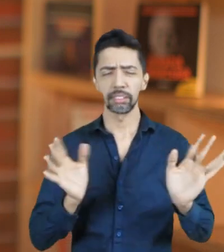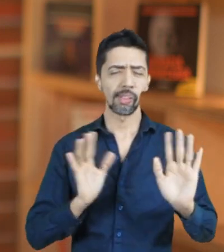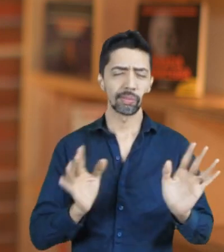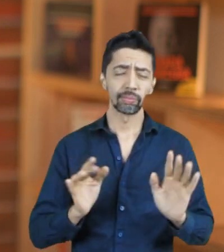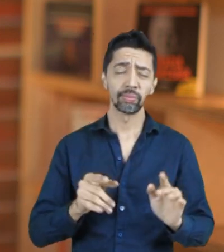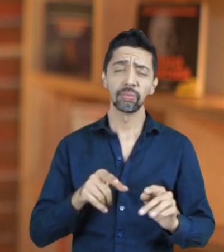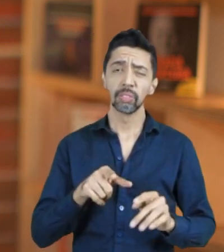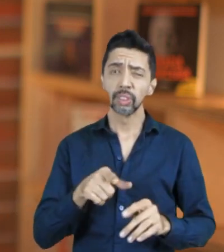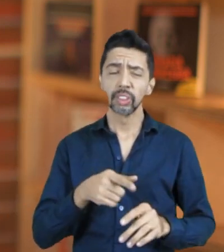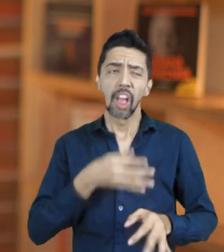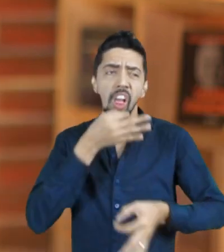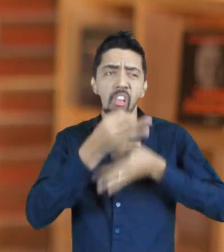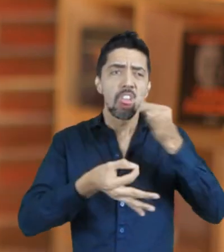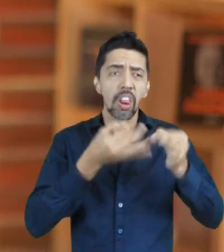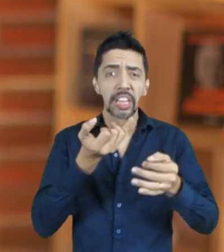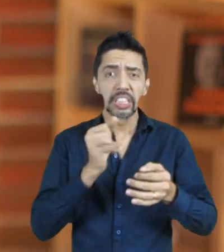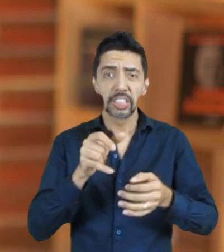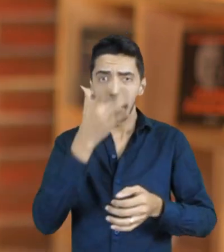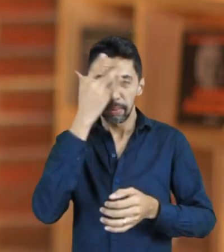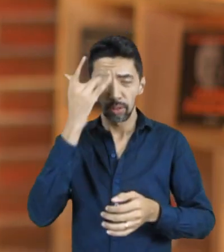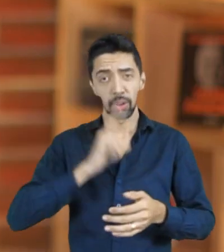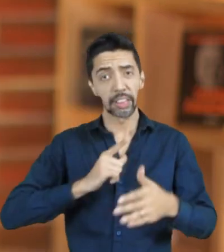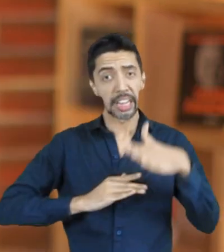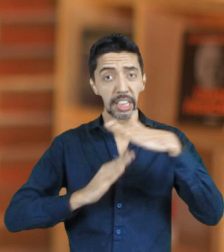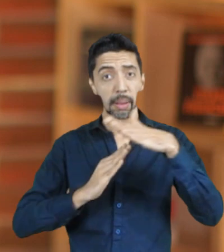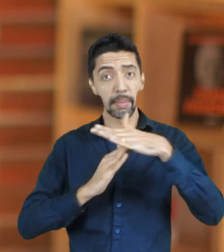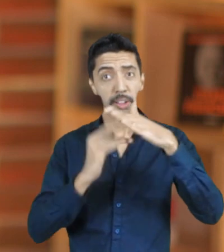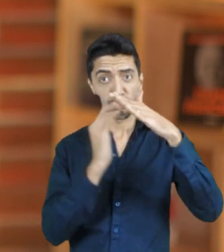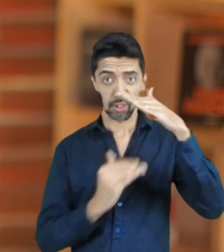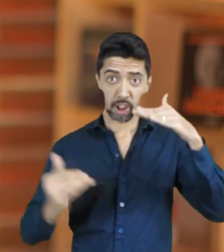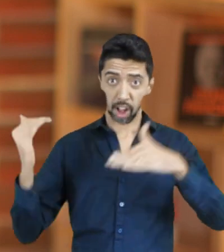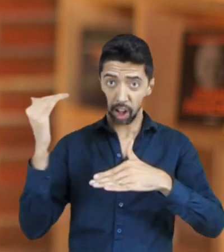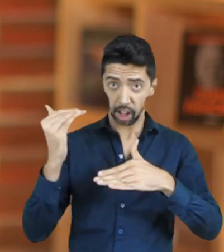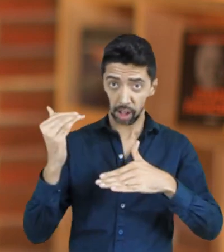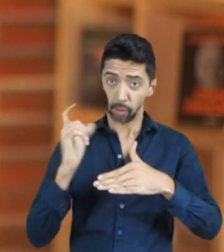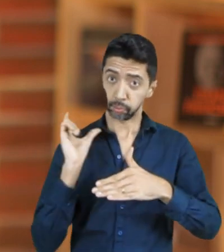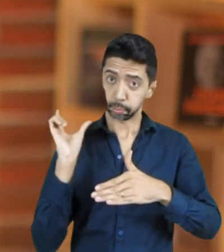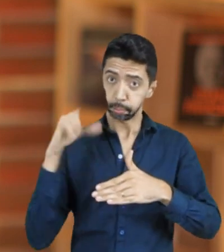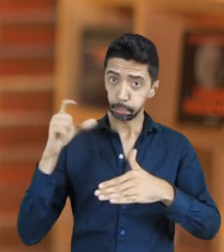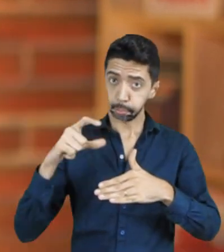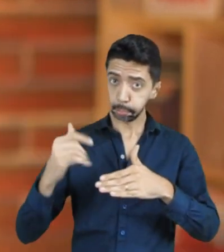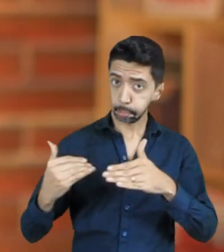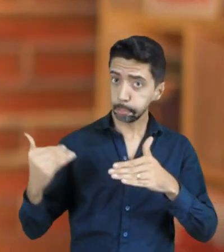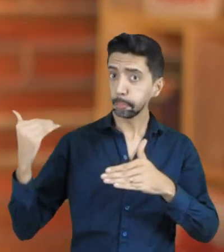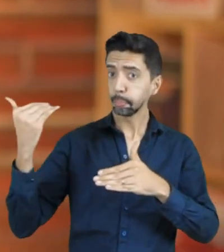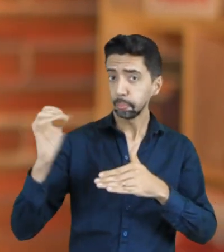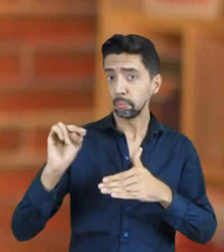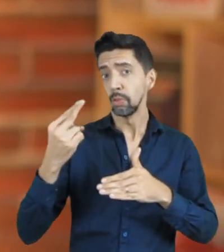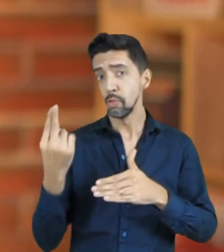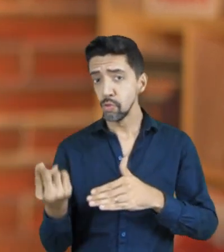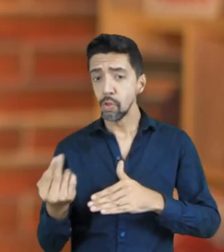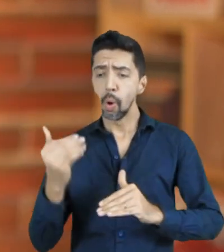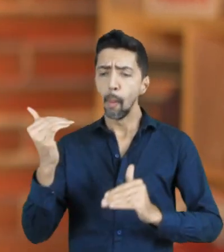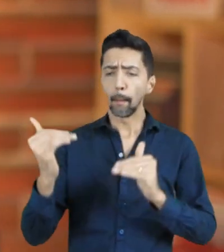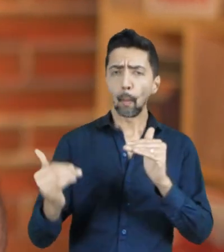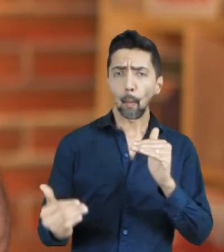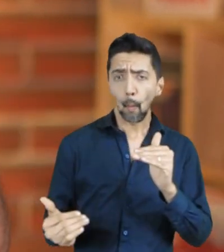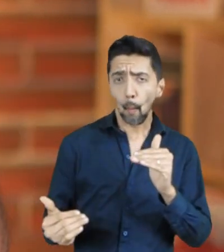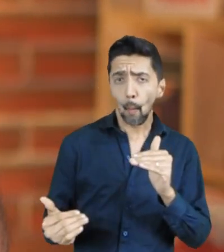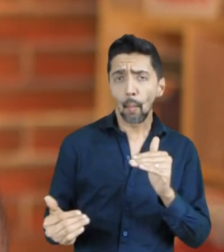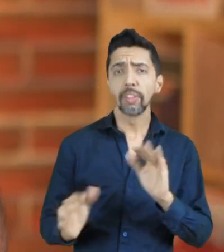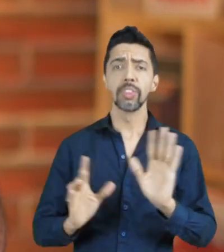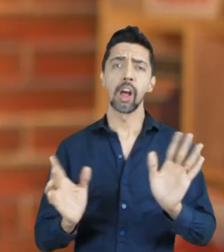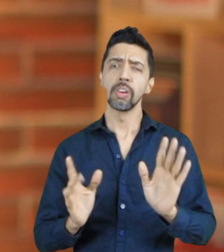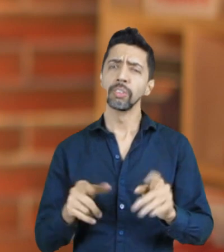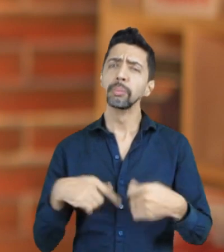limites altos e também quem gosta de ter limites baixos no seu cartão de crédito o importante é saber como é que